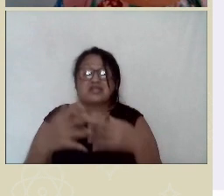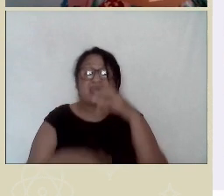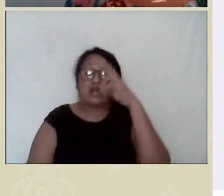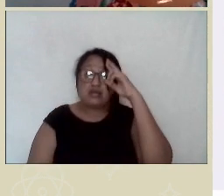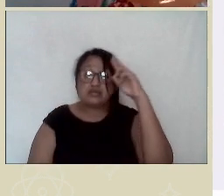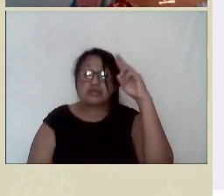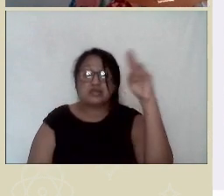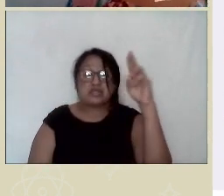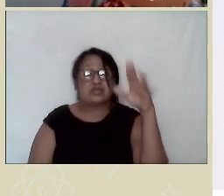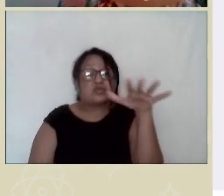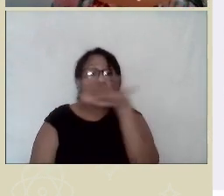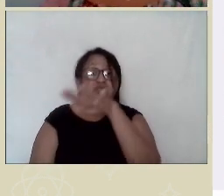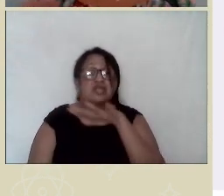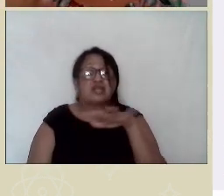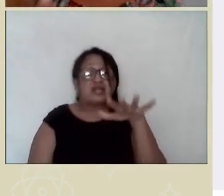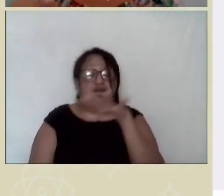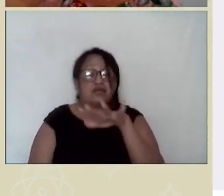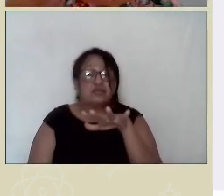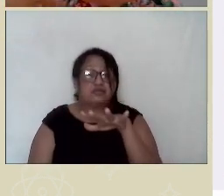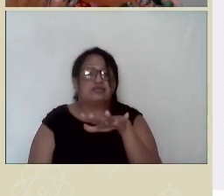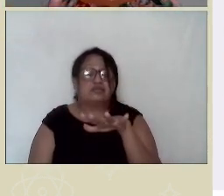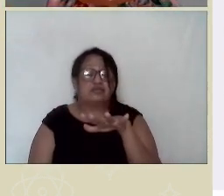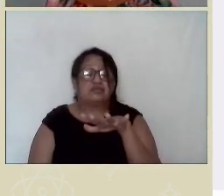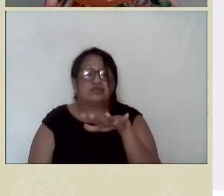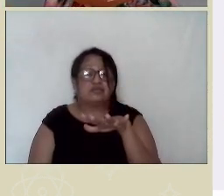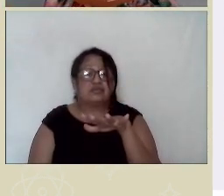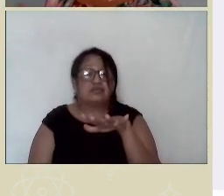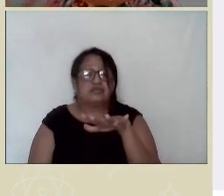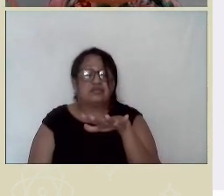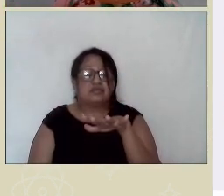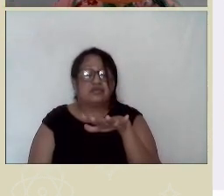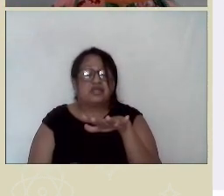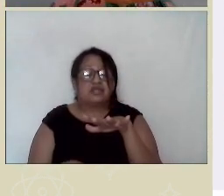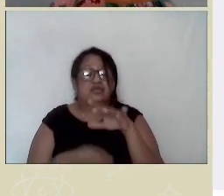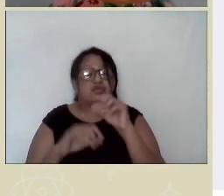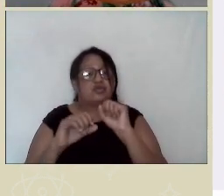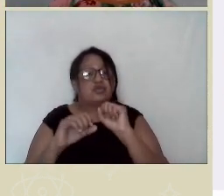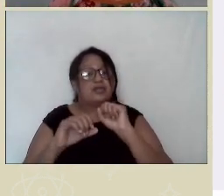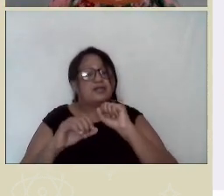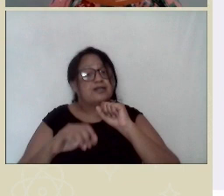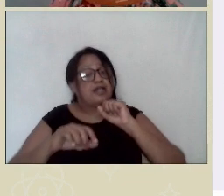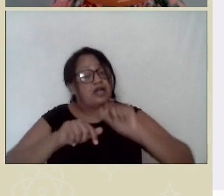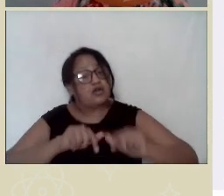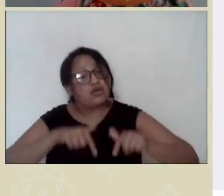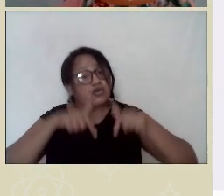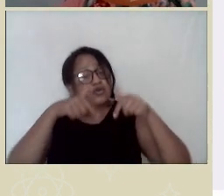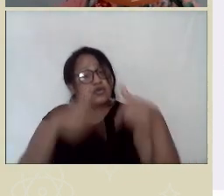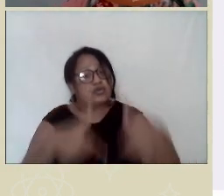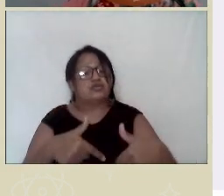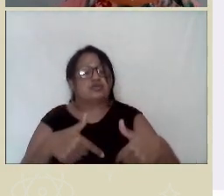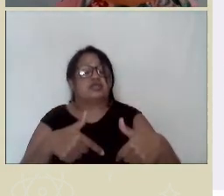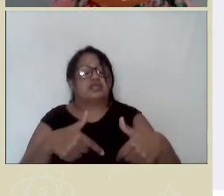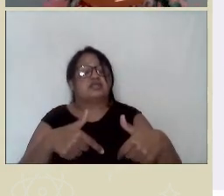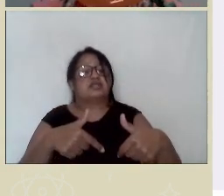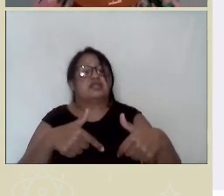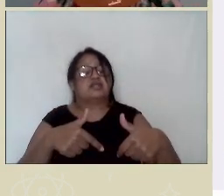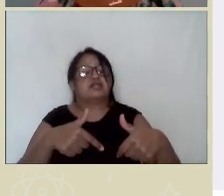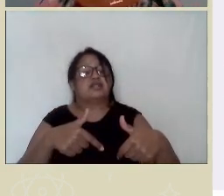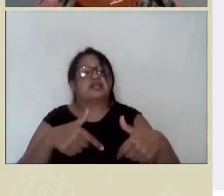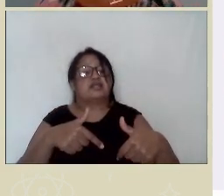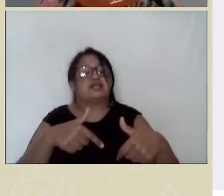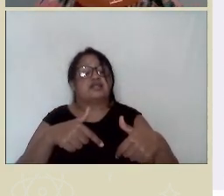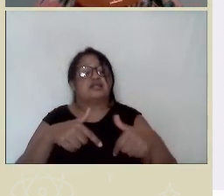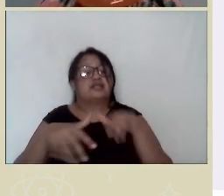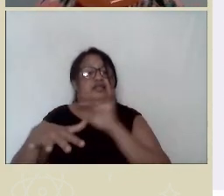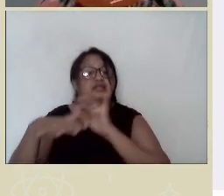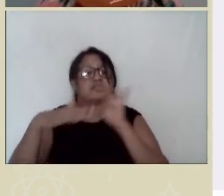né geral do centro para de combate ao ódio digital Ibrahim Ahmed no relatório né em ele informe